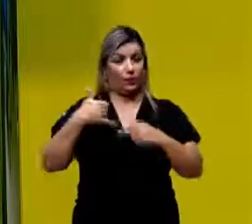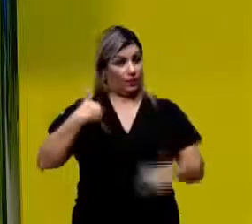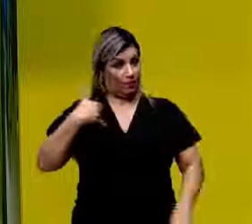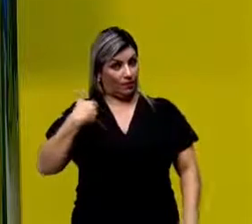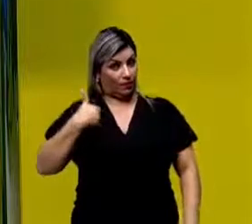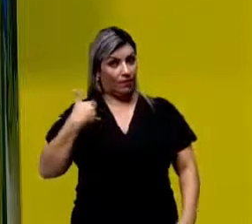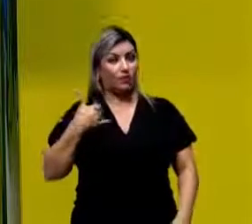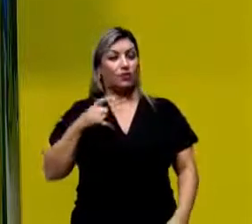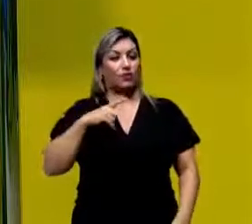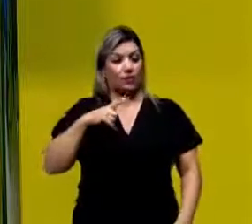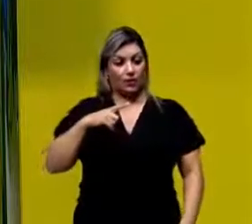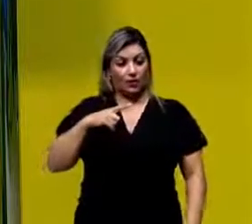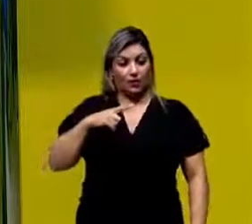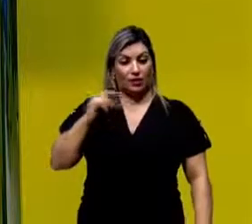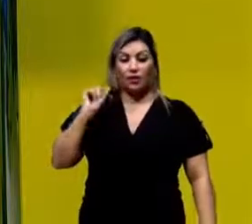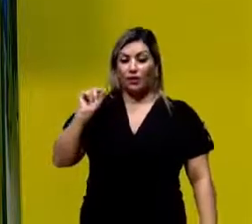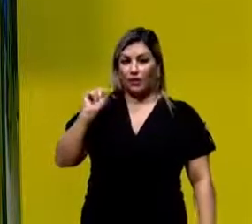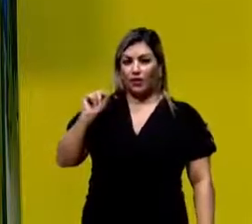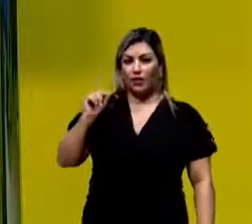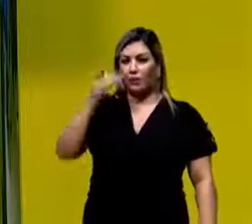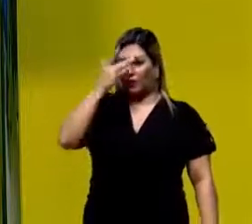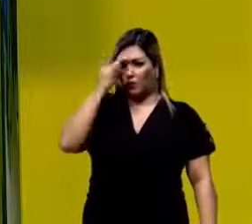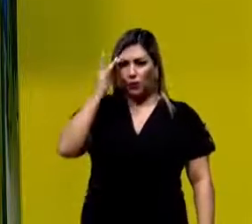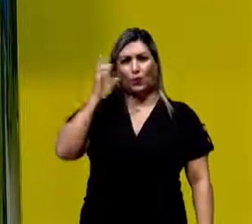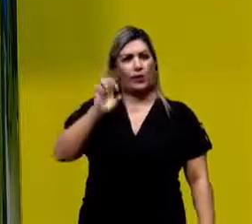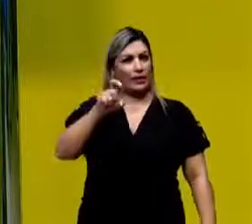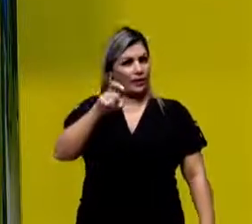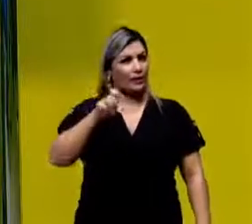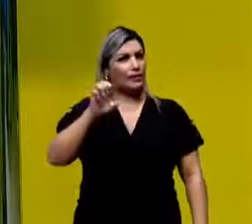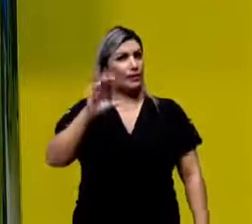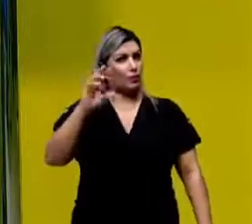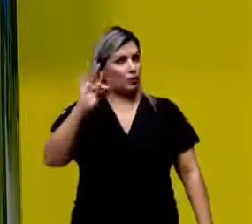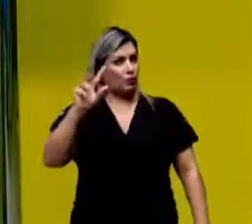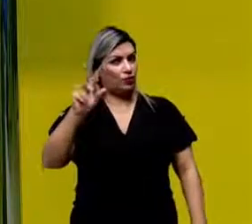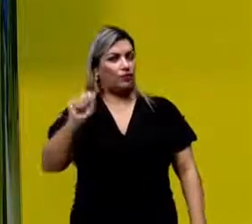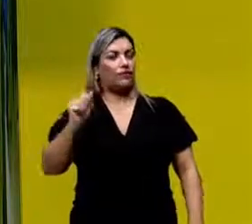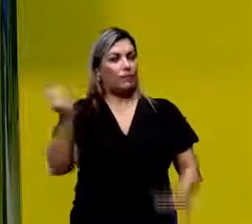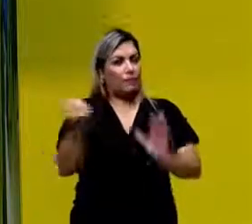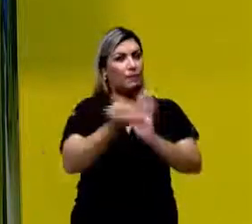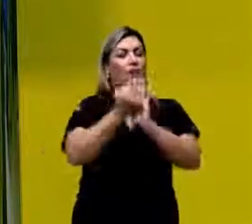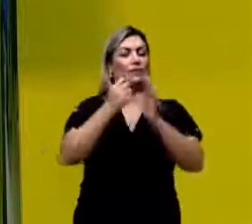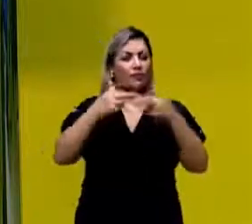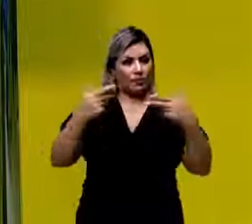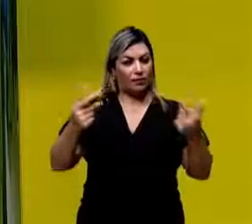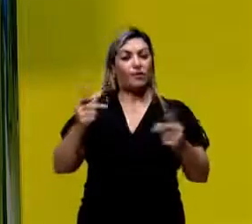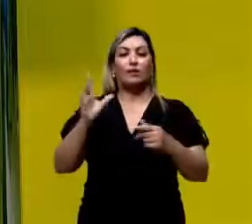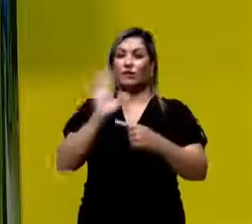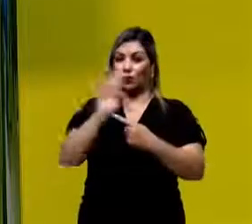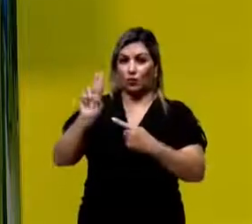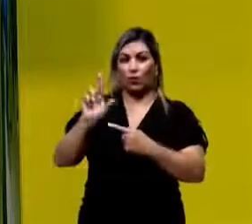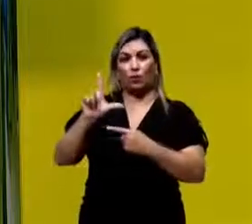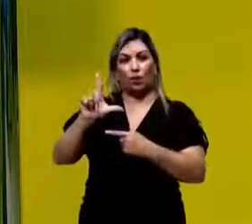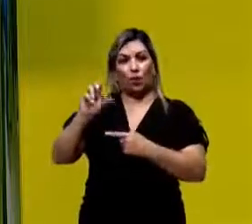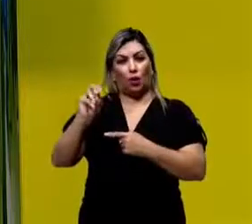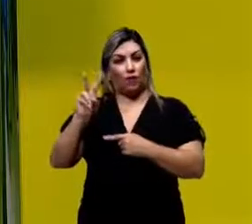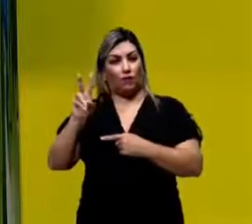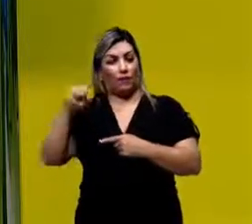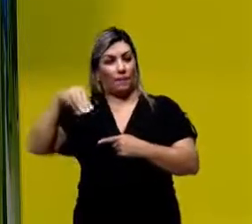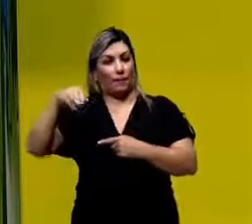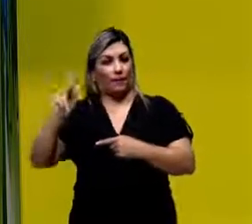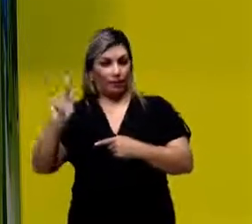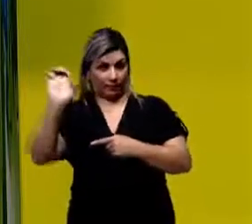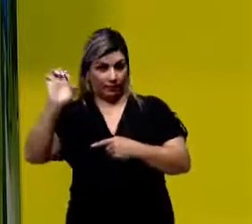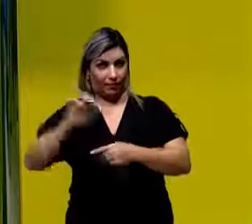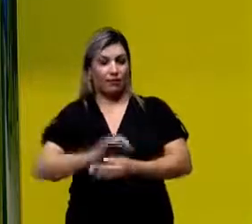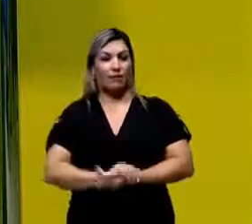é uma marca de access eu tive que é um executivo de marketing que é chamada de Love make